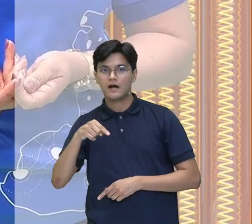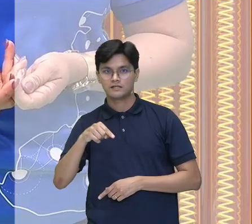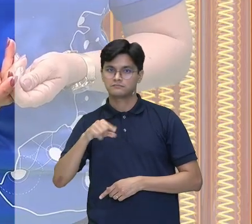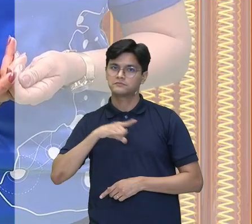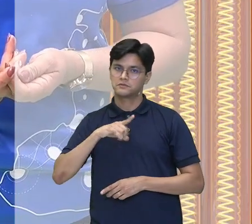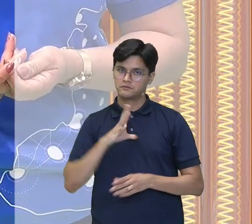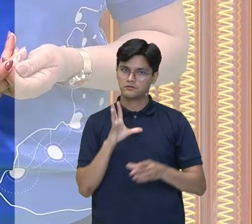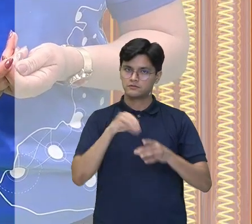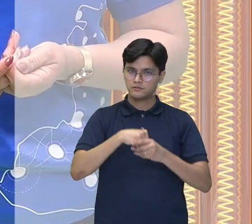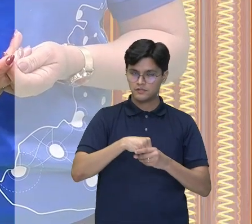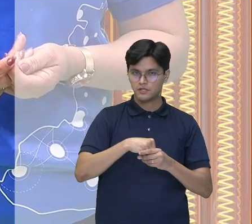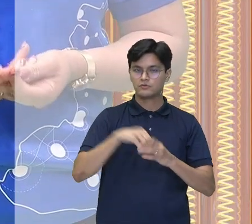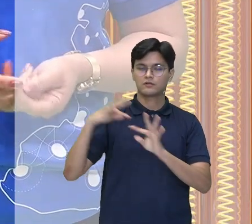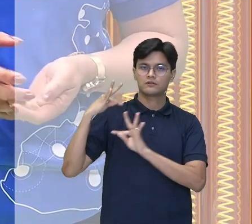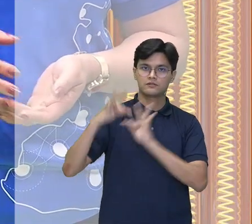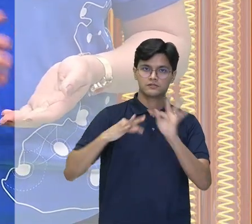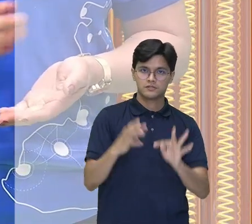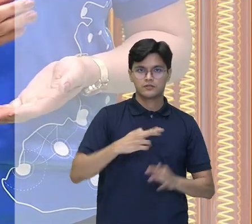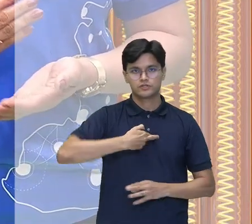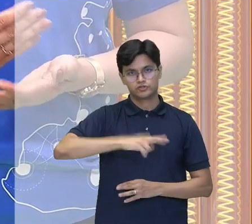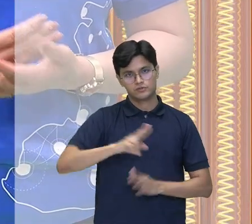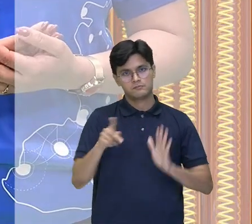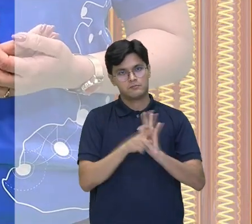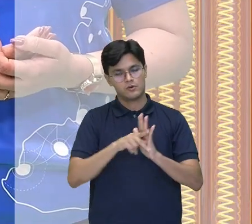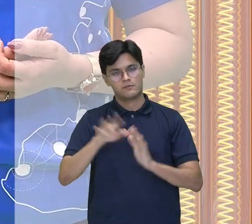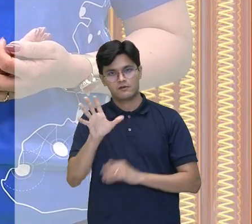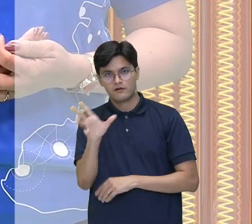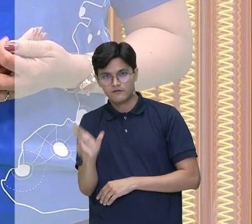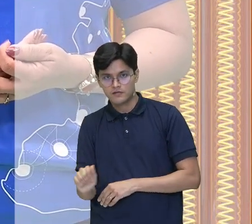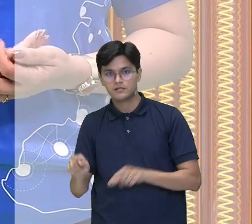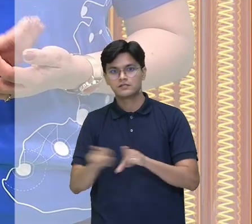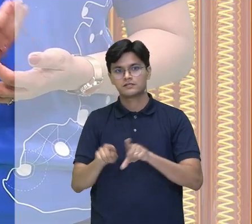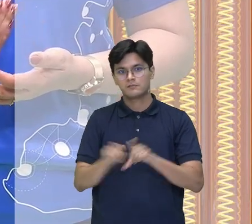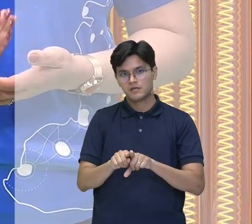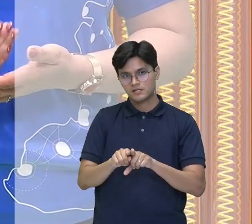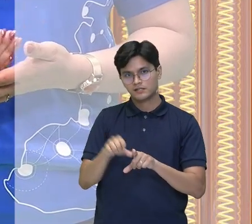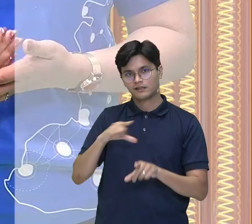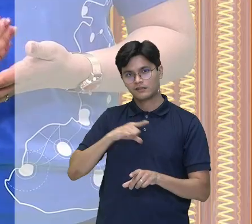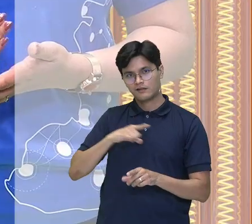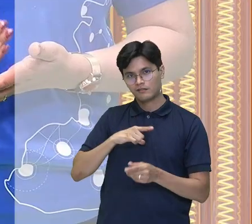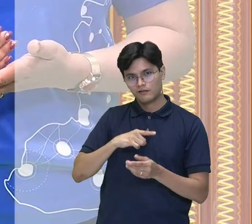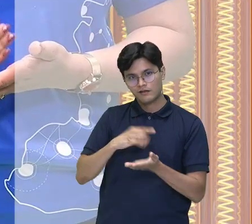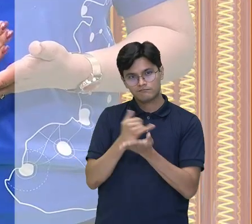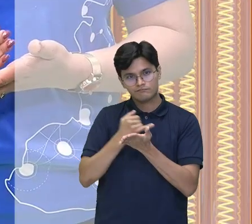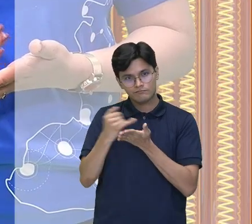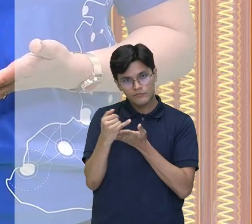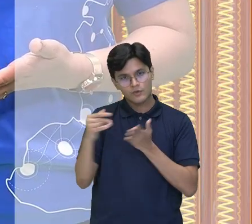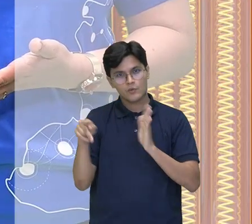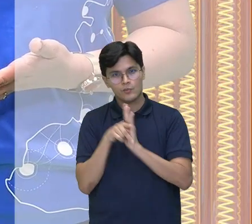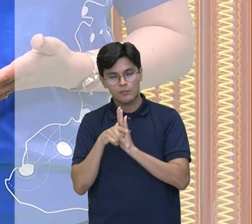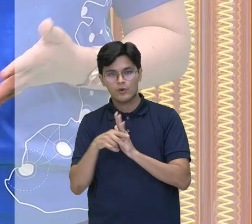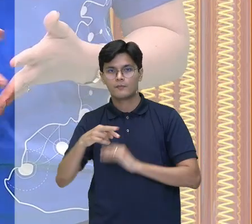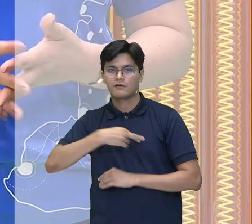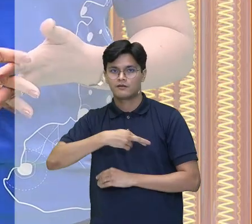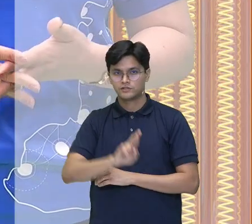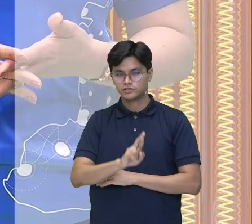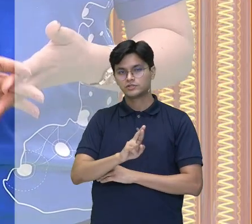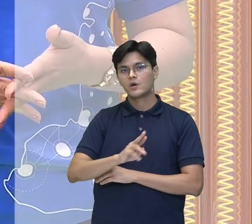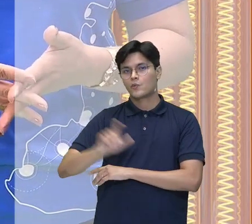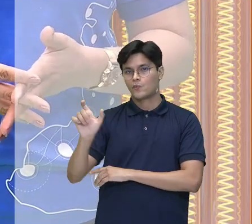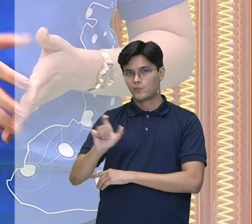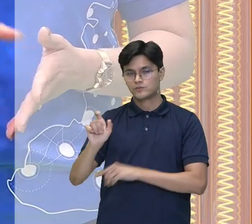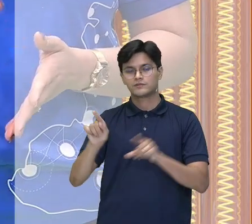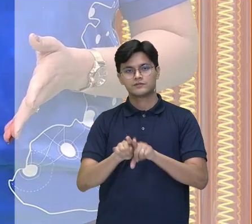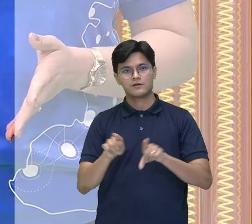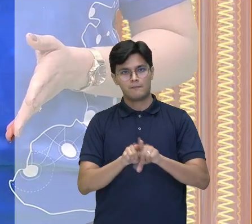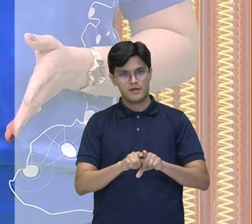vamos verificar a introdução da religião muçulmana e cristã ao longo da sua colonização. Vale